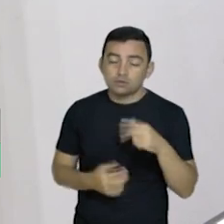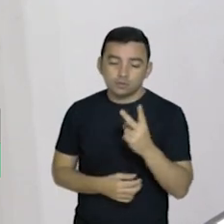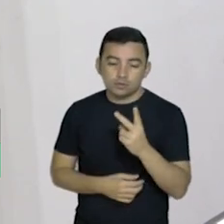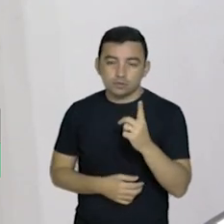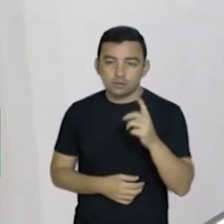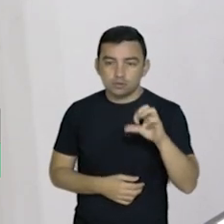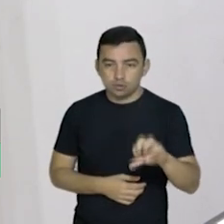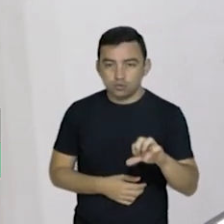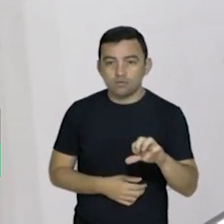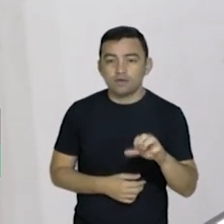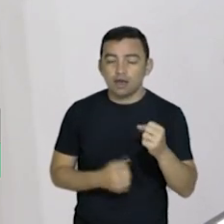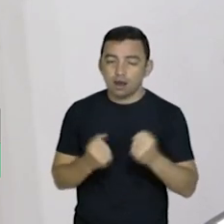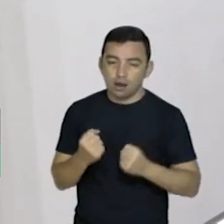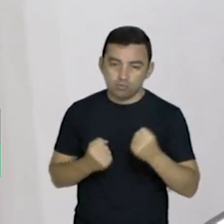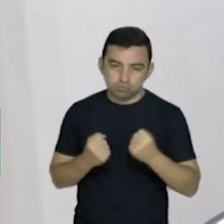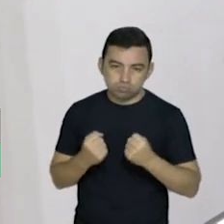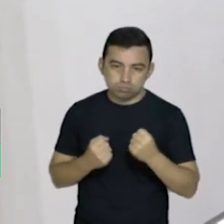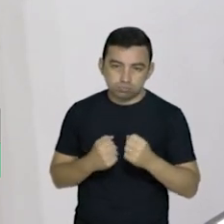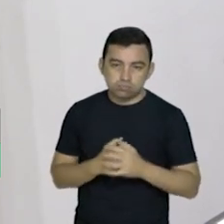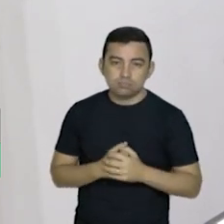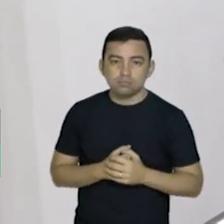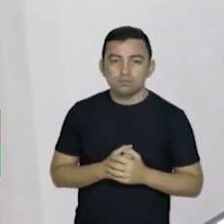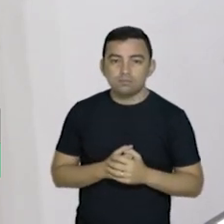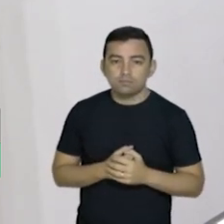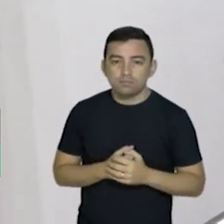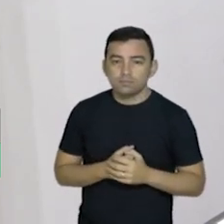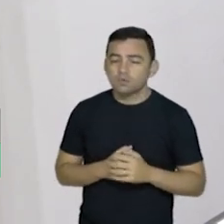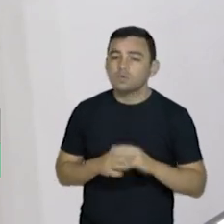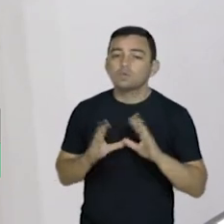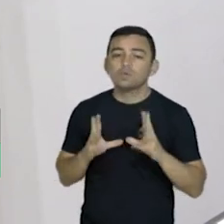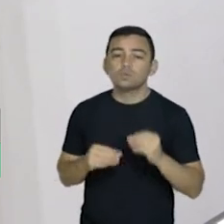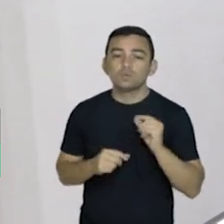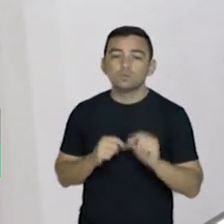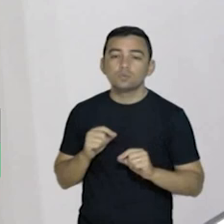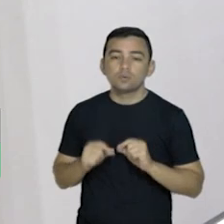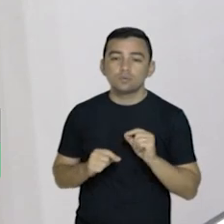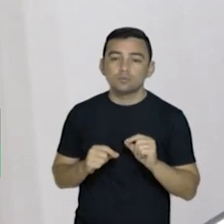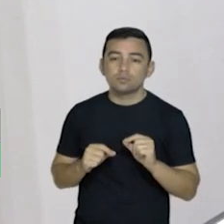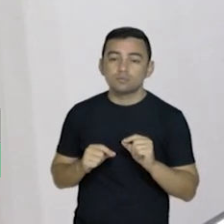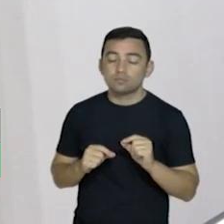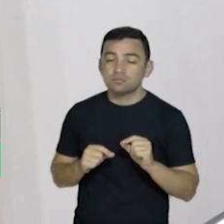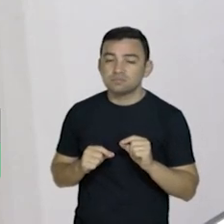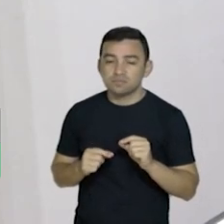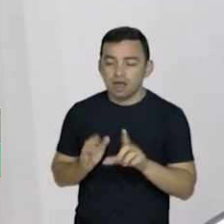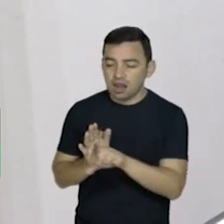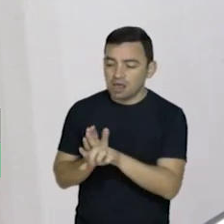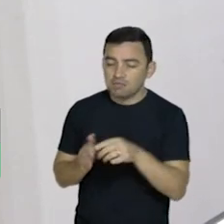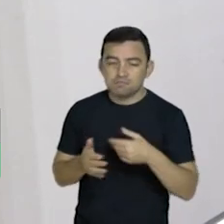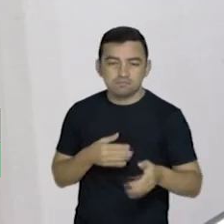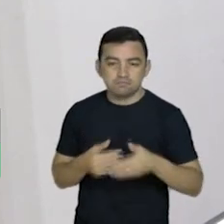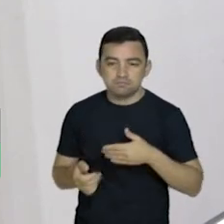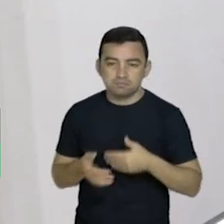automóveis tudo isso senhoras e senhores deputados ao arrepio da lei